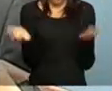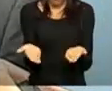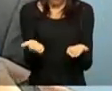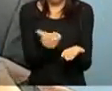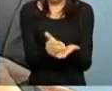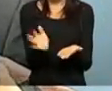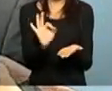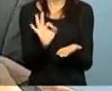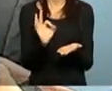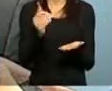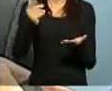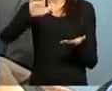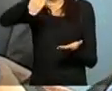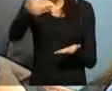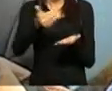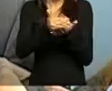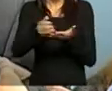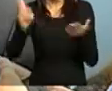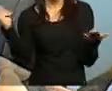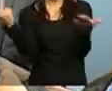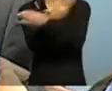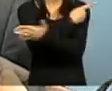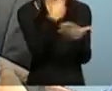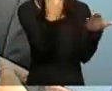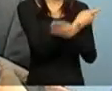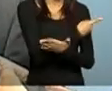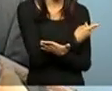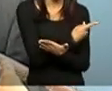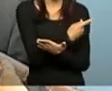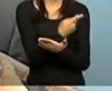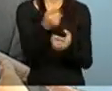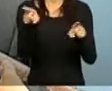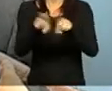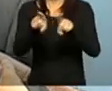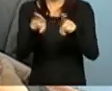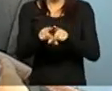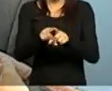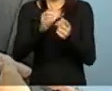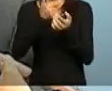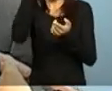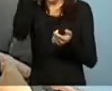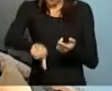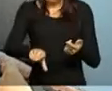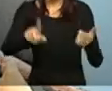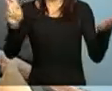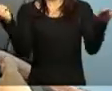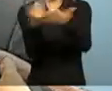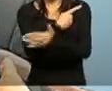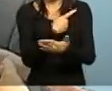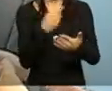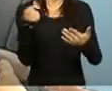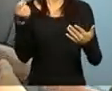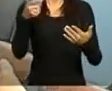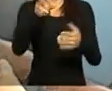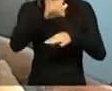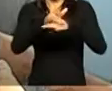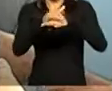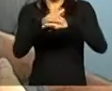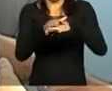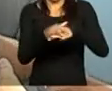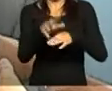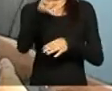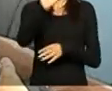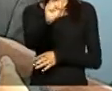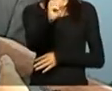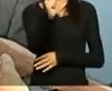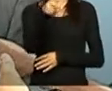já desde o momento que começaram a surgir esses casos importados e ele começaram a em casos de sarampo entre